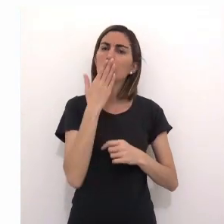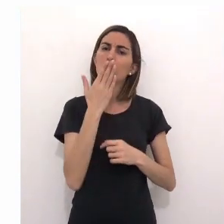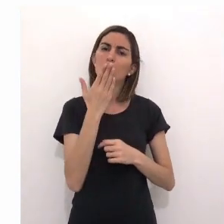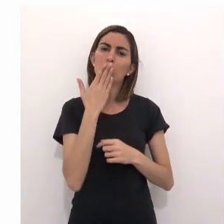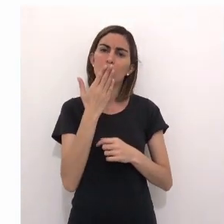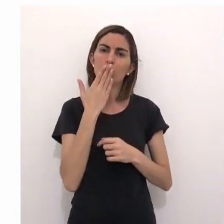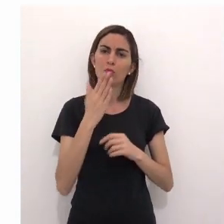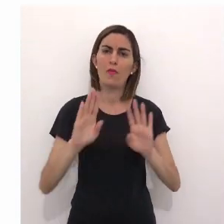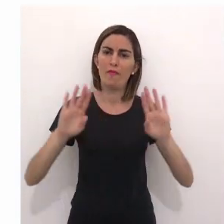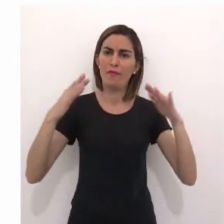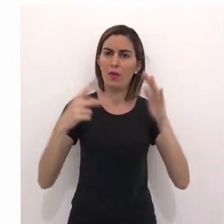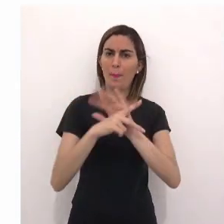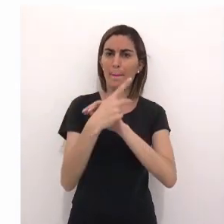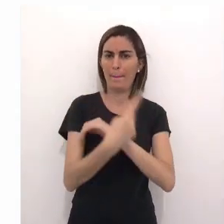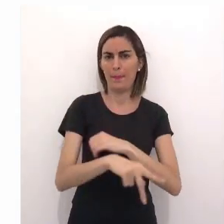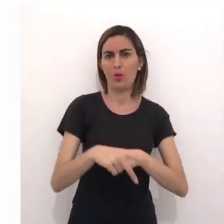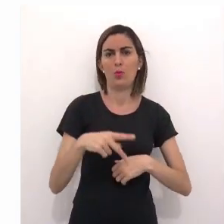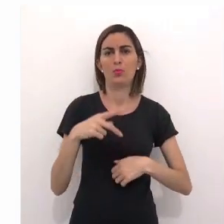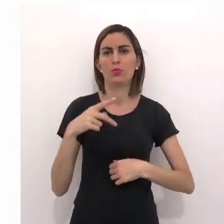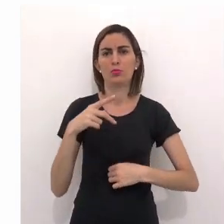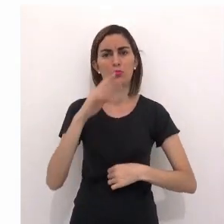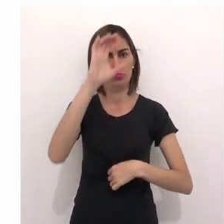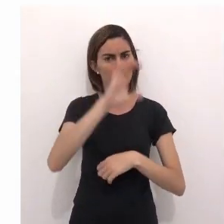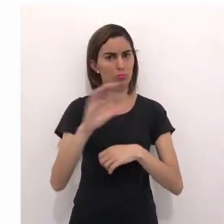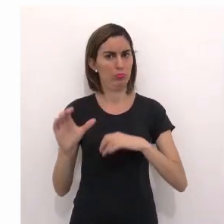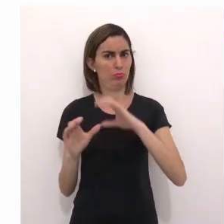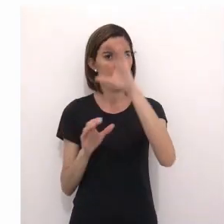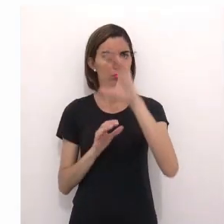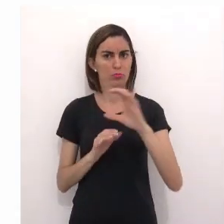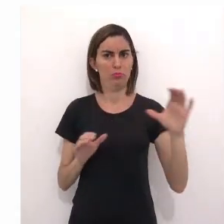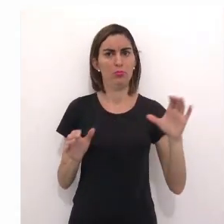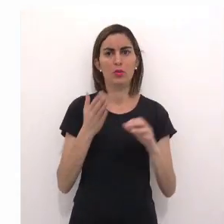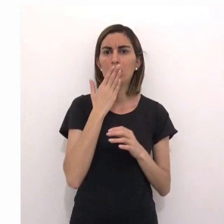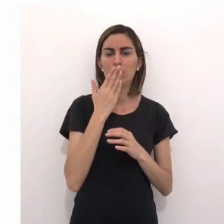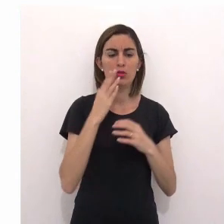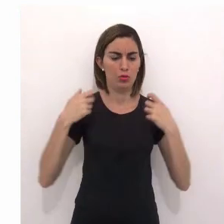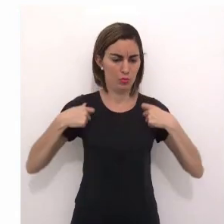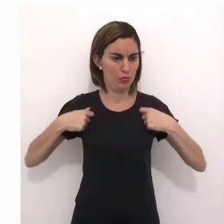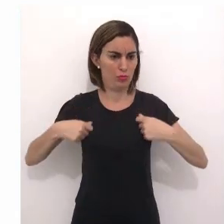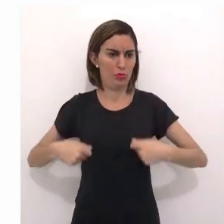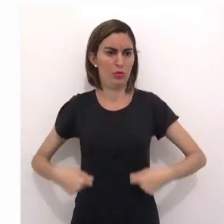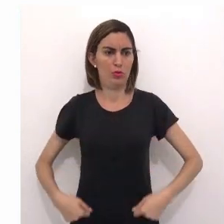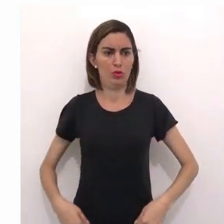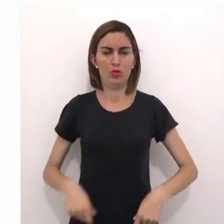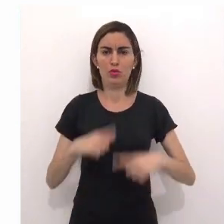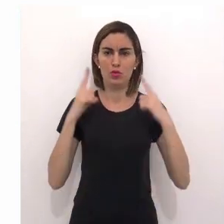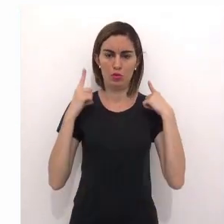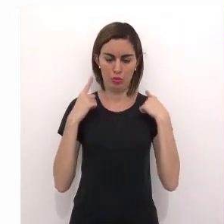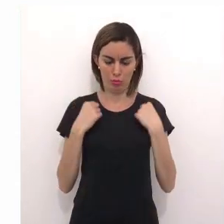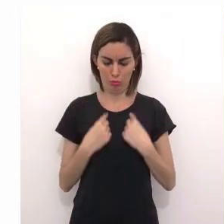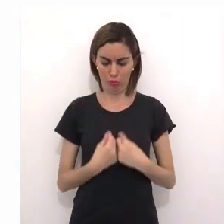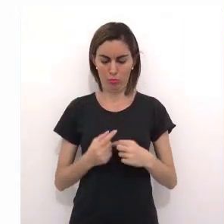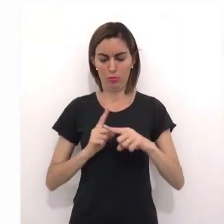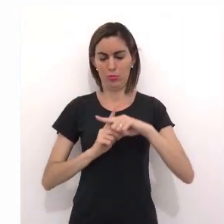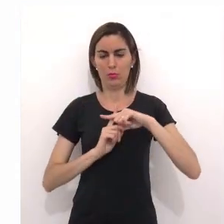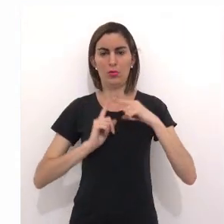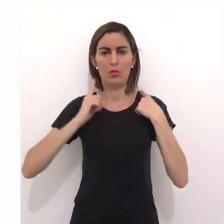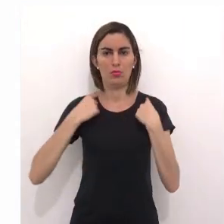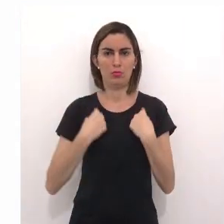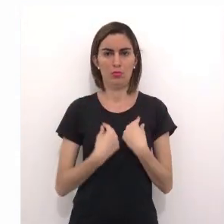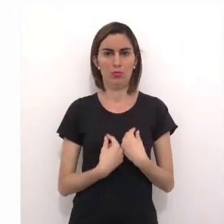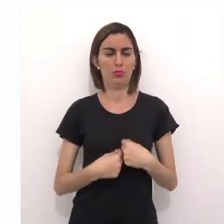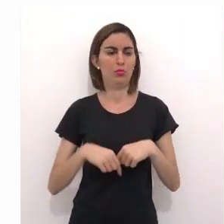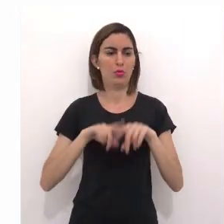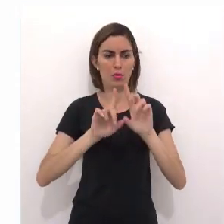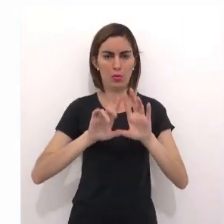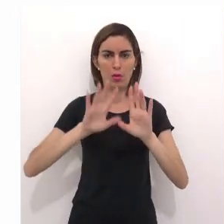indígena com o culto da Igreja Católica. Então, o índio vestido com terço, não é isso? Diante de